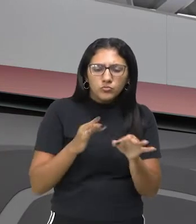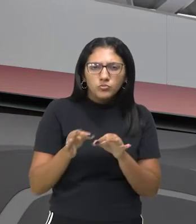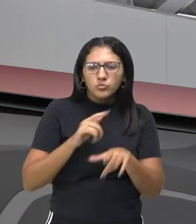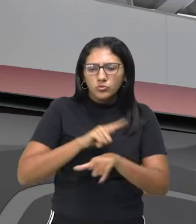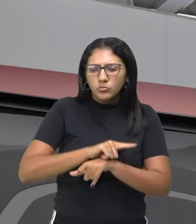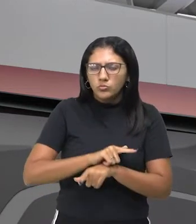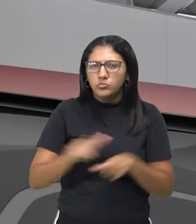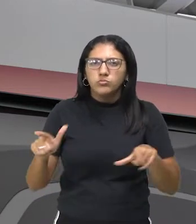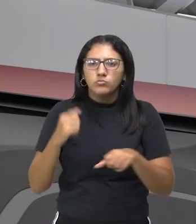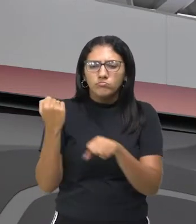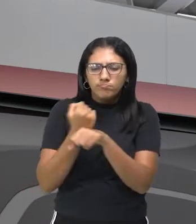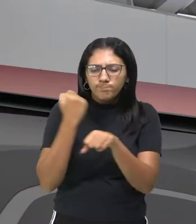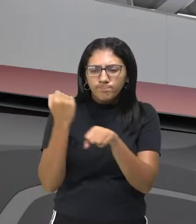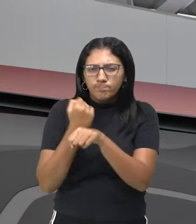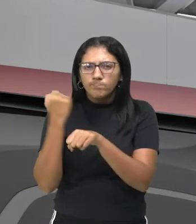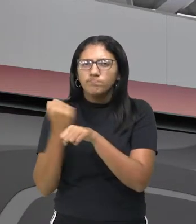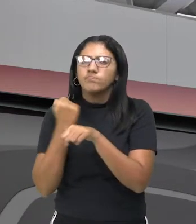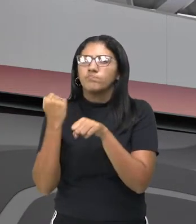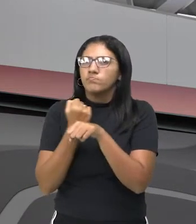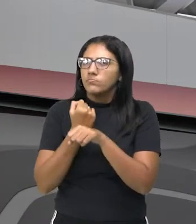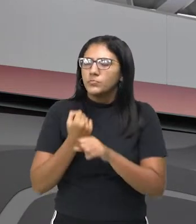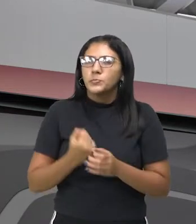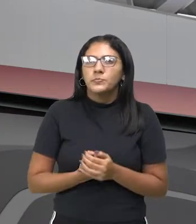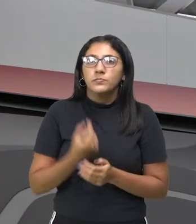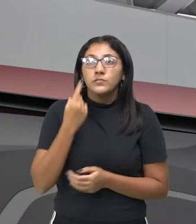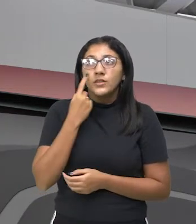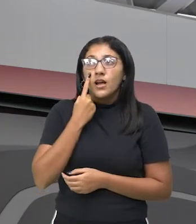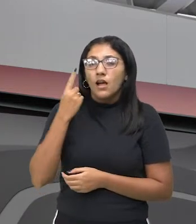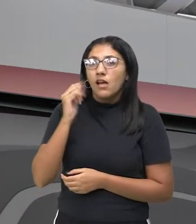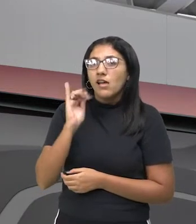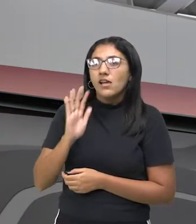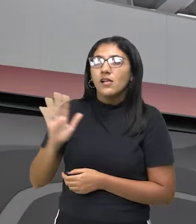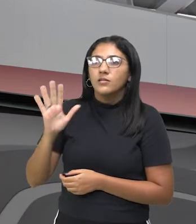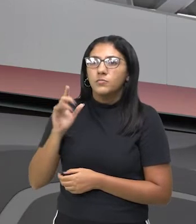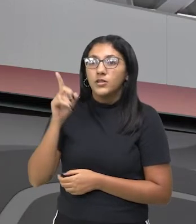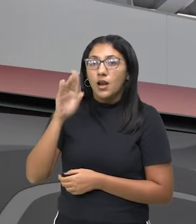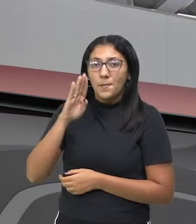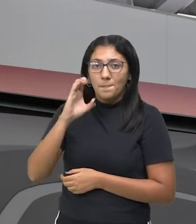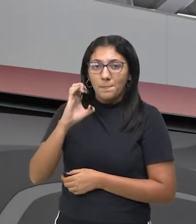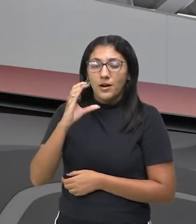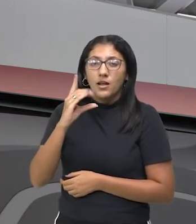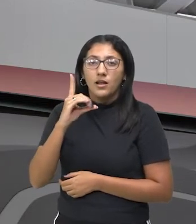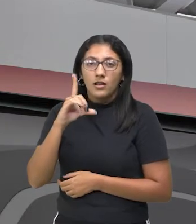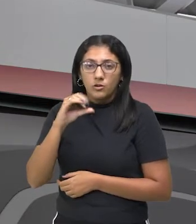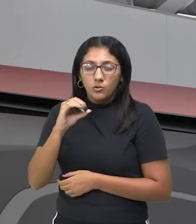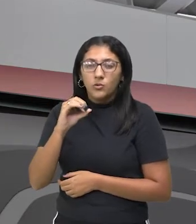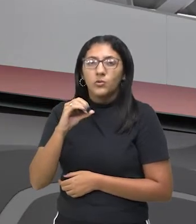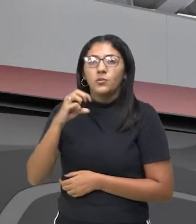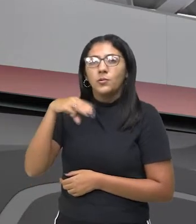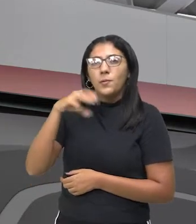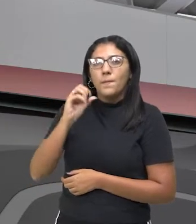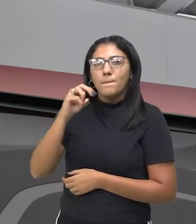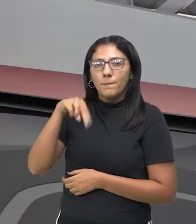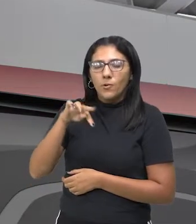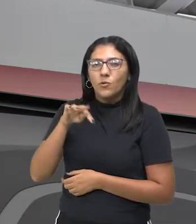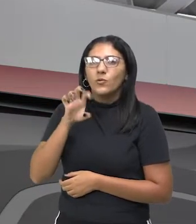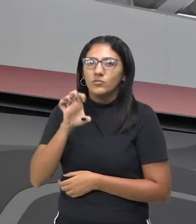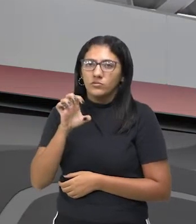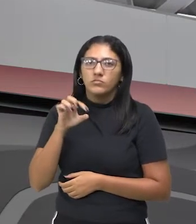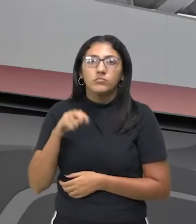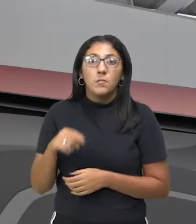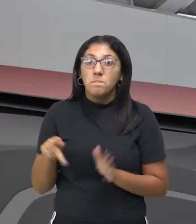a construção de uma usina. Nesse caso, essa imagem nos remete à usina de Belo Monte, que ela é uma usina, olha lá,